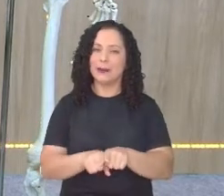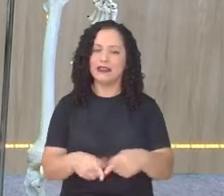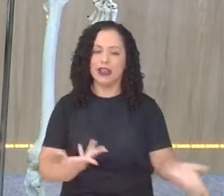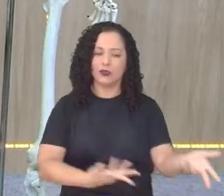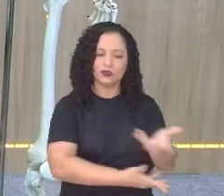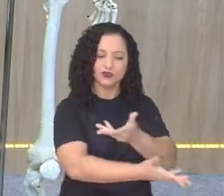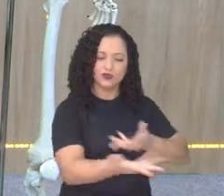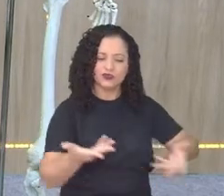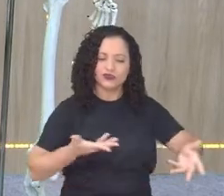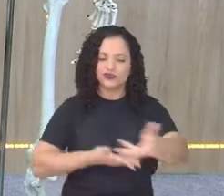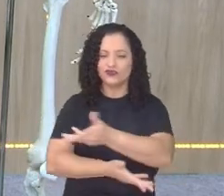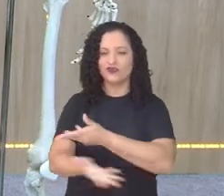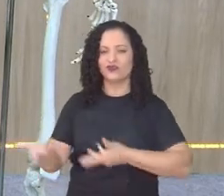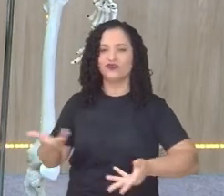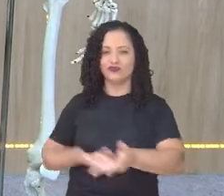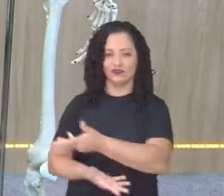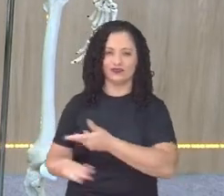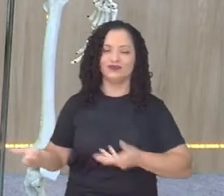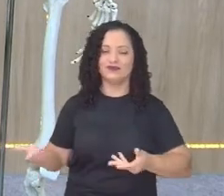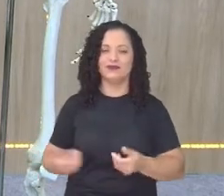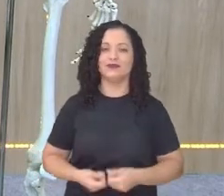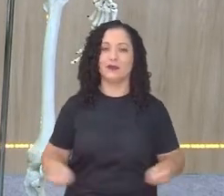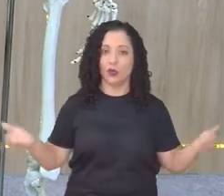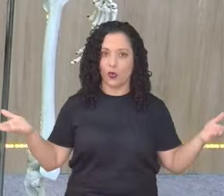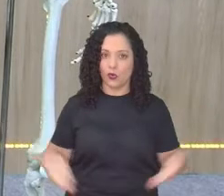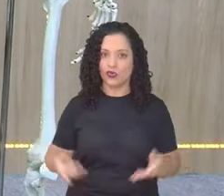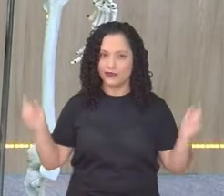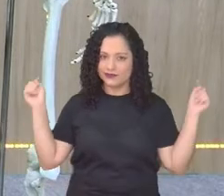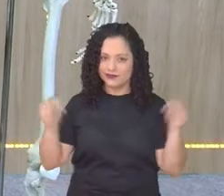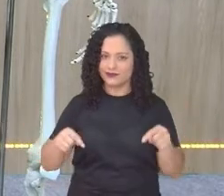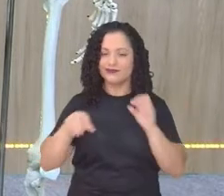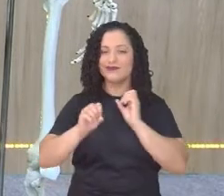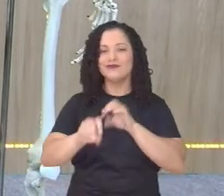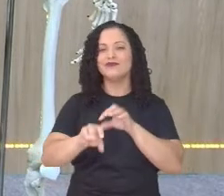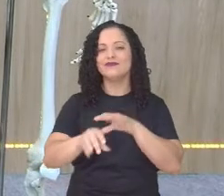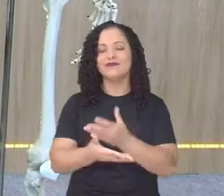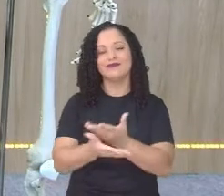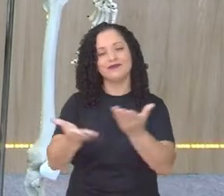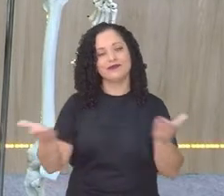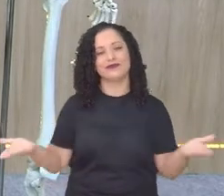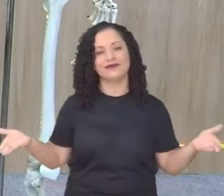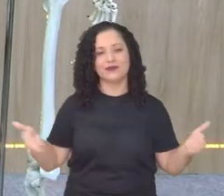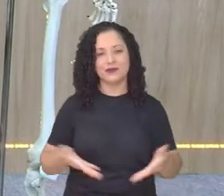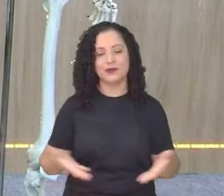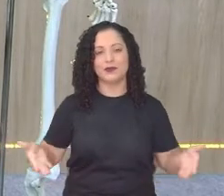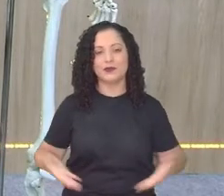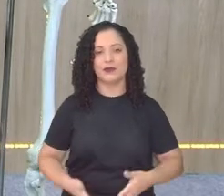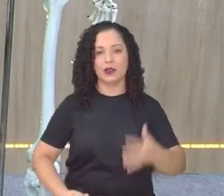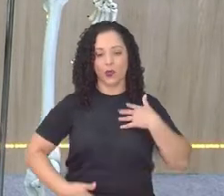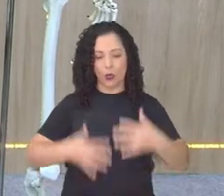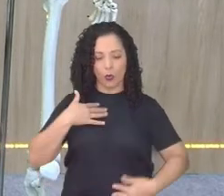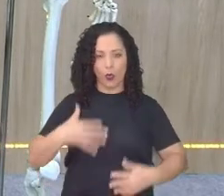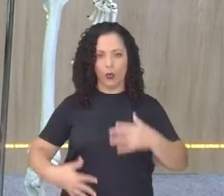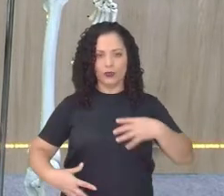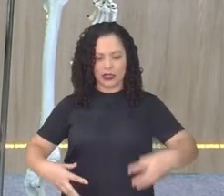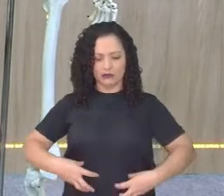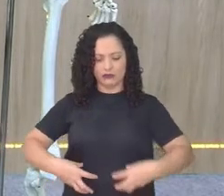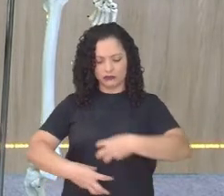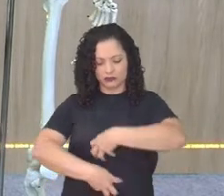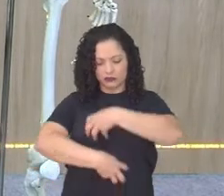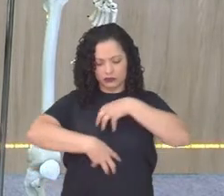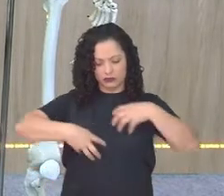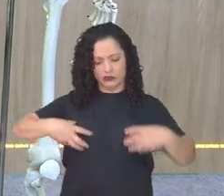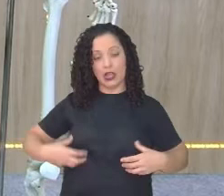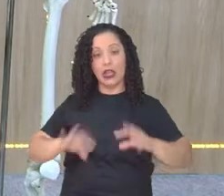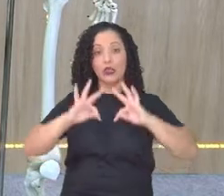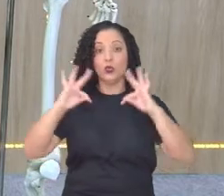um fazendo sua parte. Tem tudo a ver com o que eu vou trabalhar com vocês em relação ao corpo humano. Nenhum órgão é mais importante que outro, nenhum sistema é importante que outro,